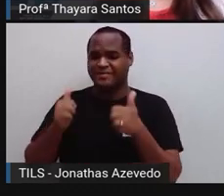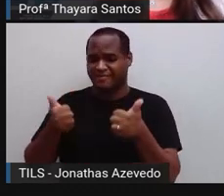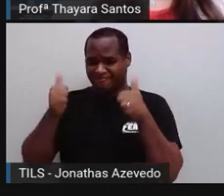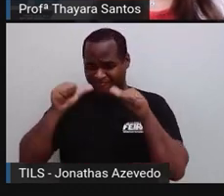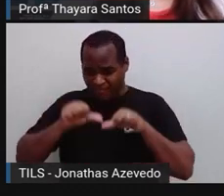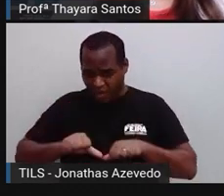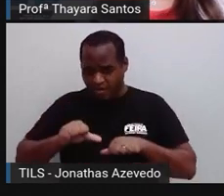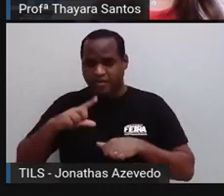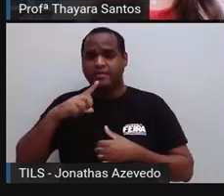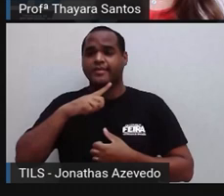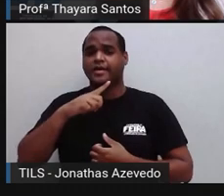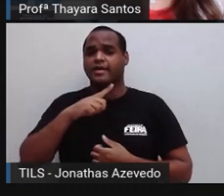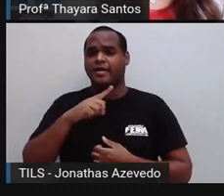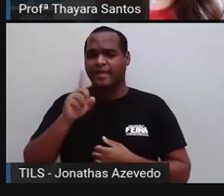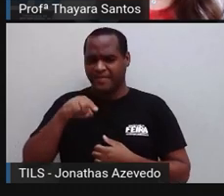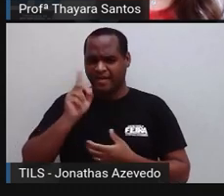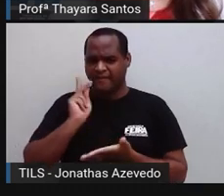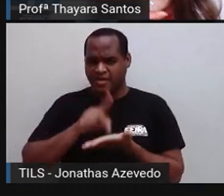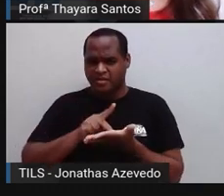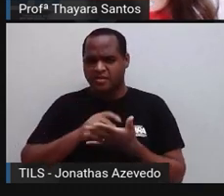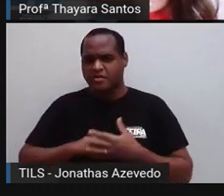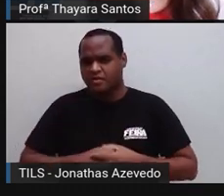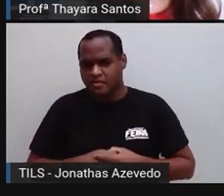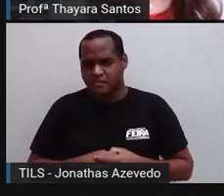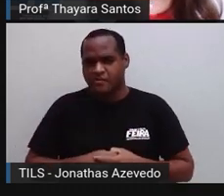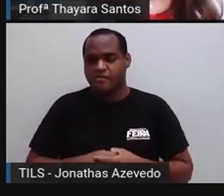nosso organismo? Será que isso é verdade?